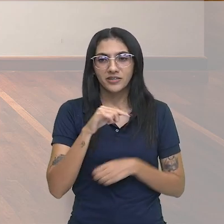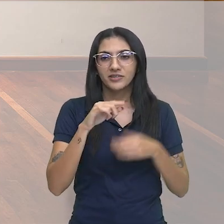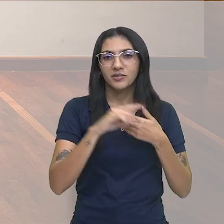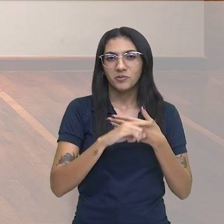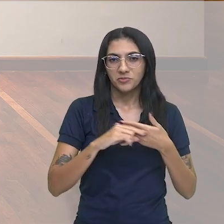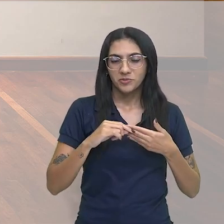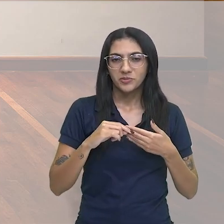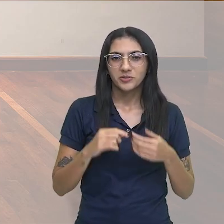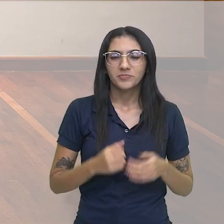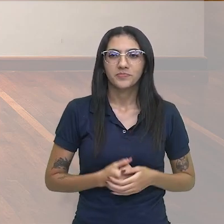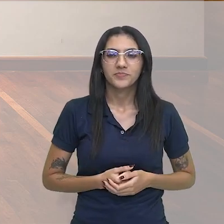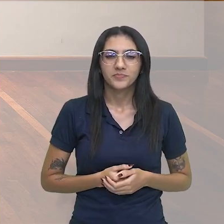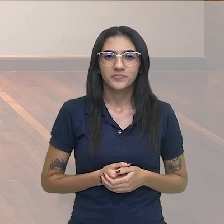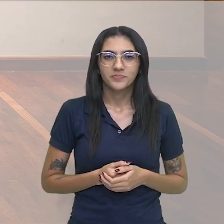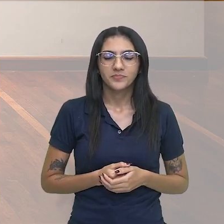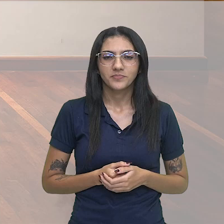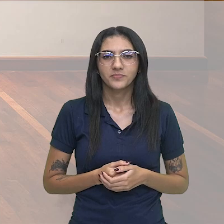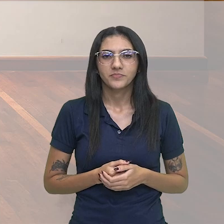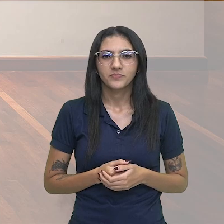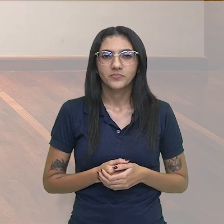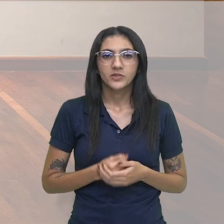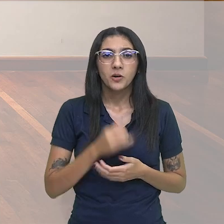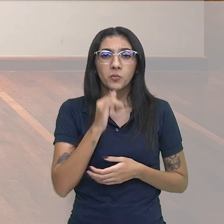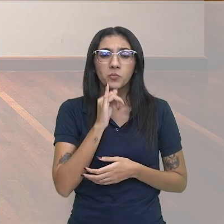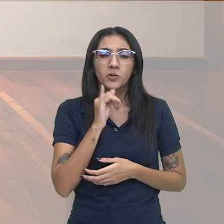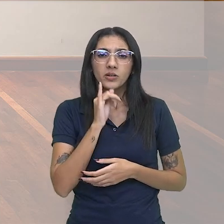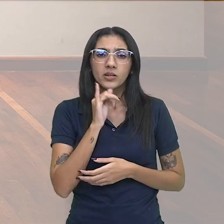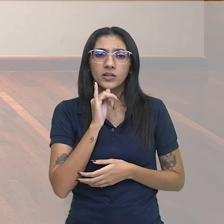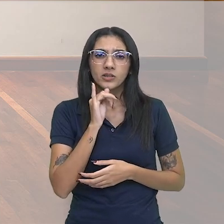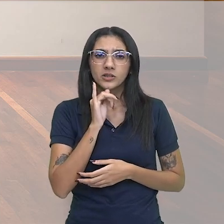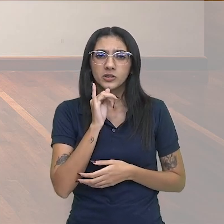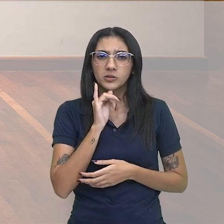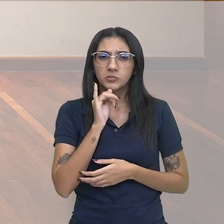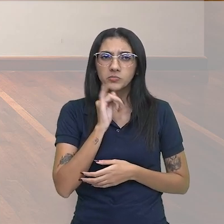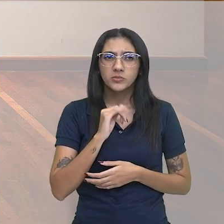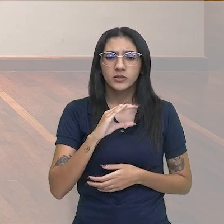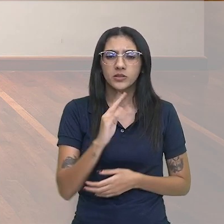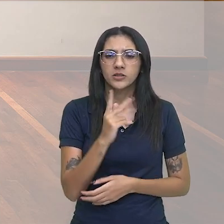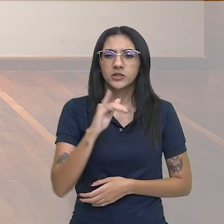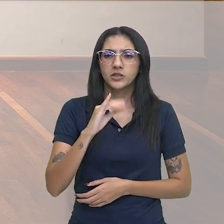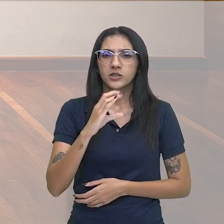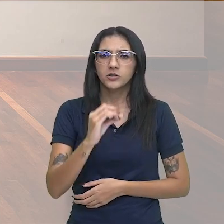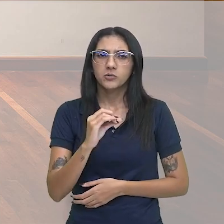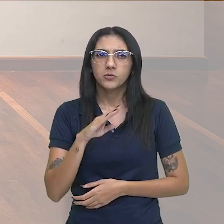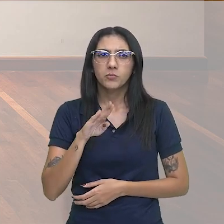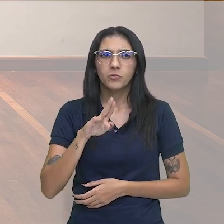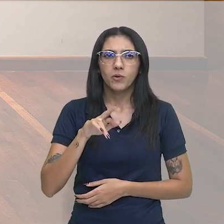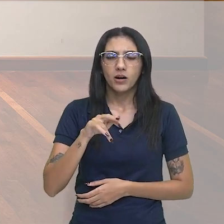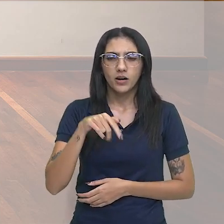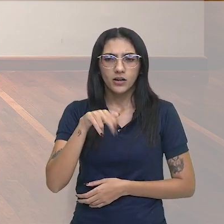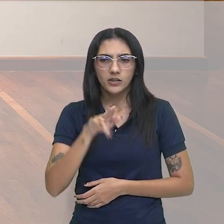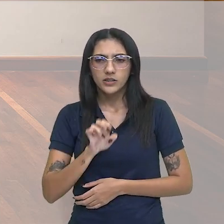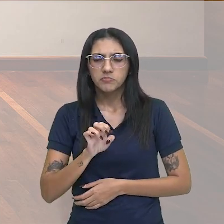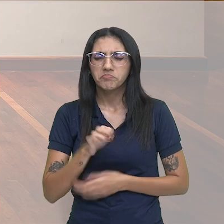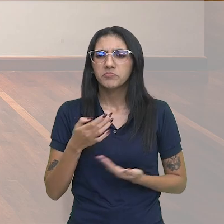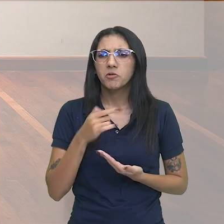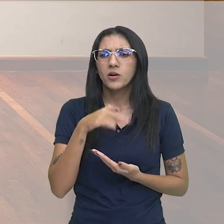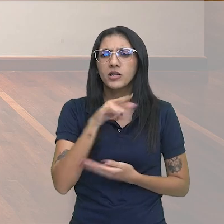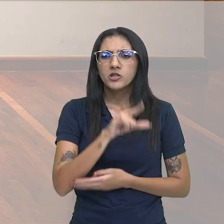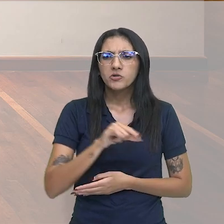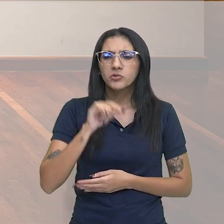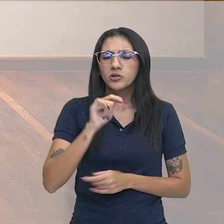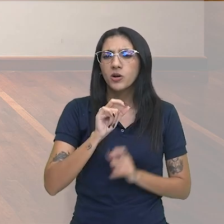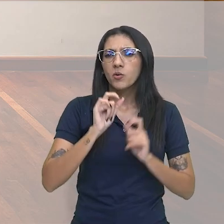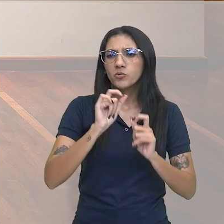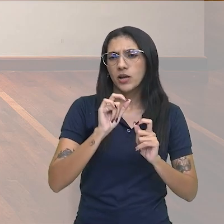isso? Como, por exemplo, Buarque de Holanda, no Brasil, elegeu um tipo ideal, ele chamou o